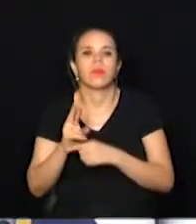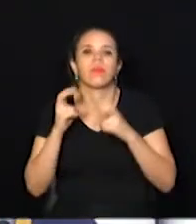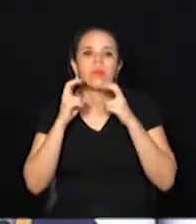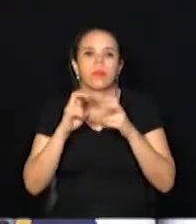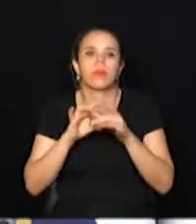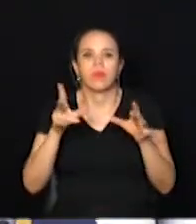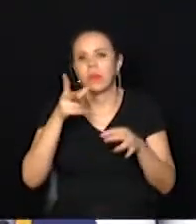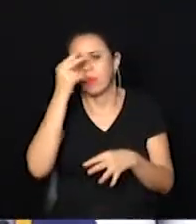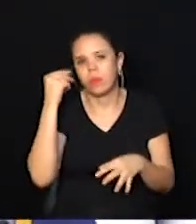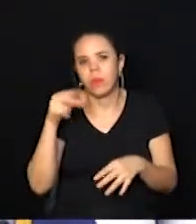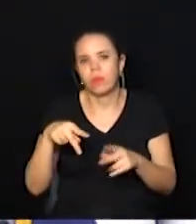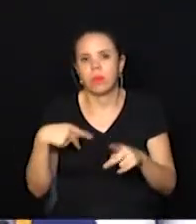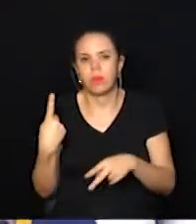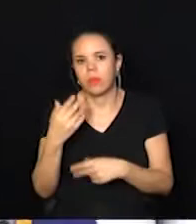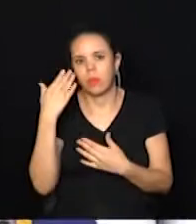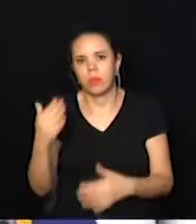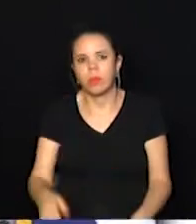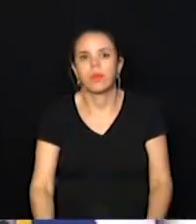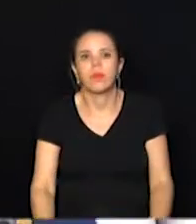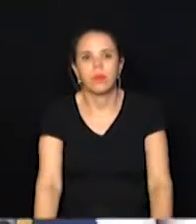porta-voz da rua somos todos nós. Muito obrigado.